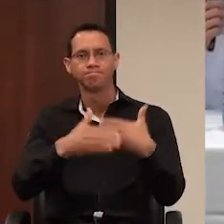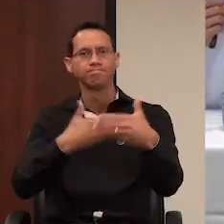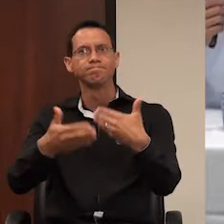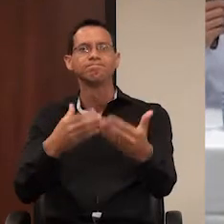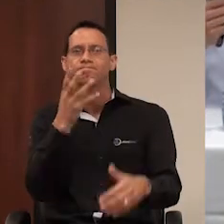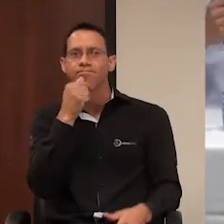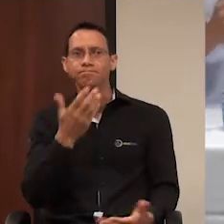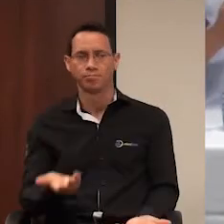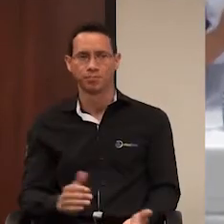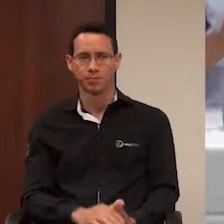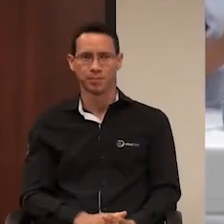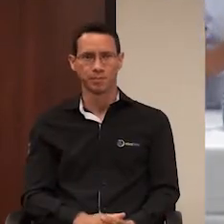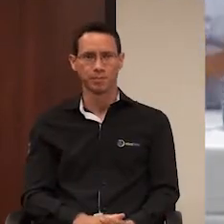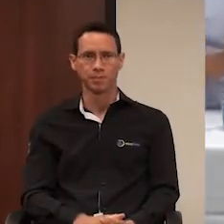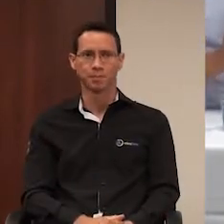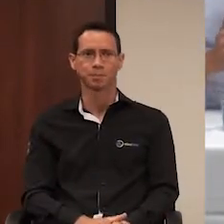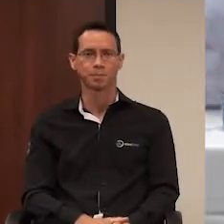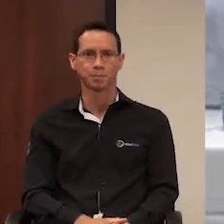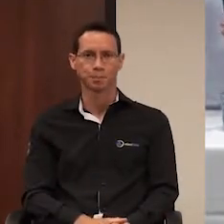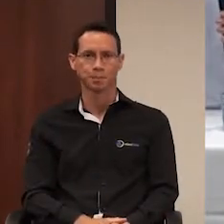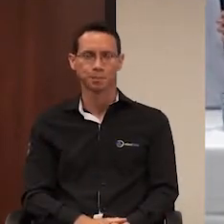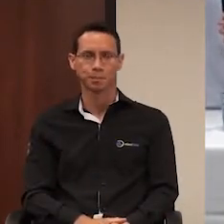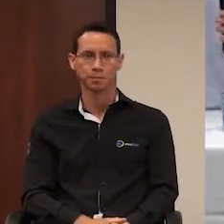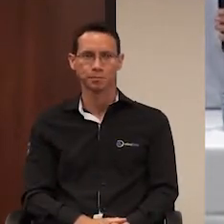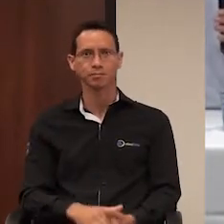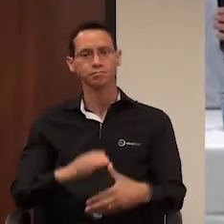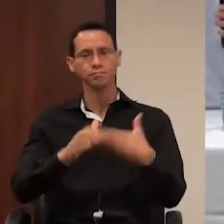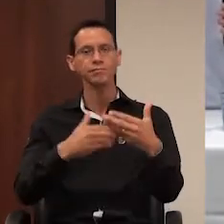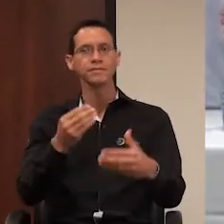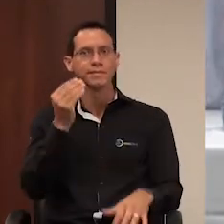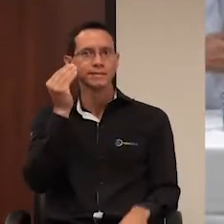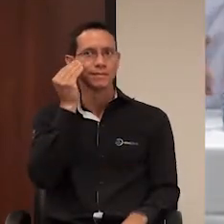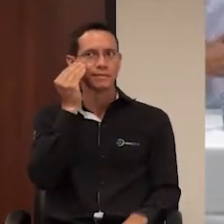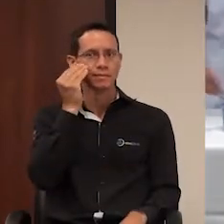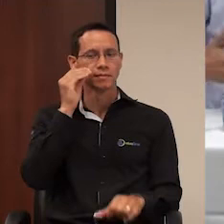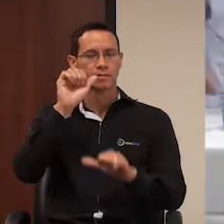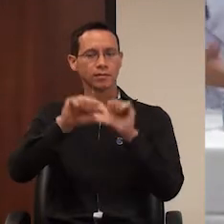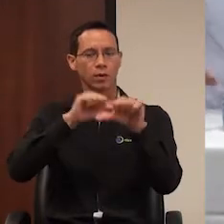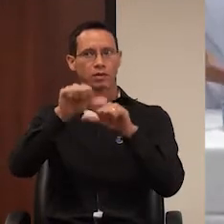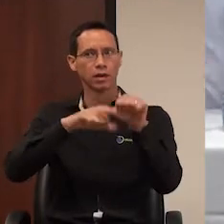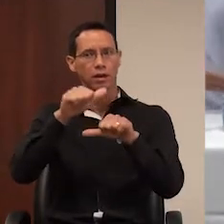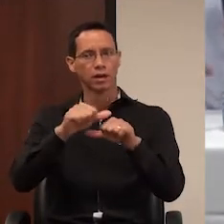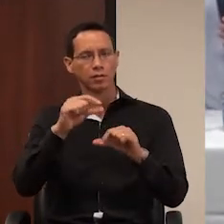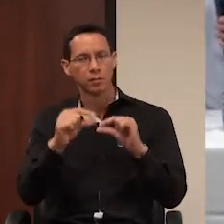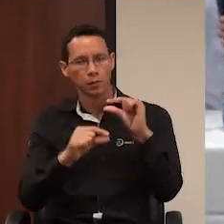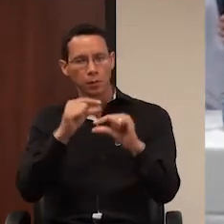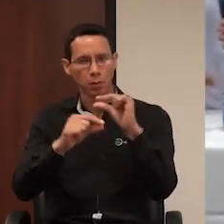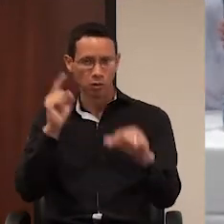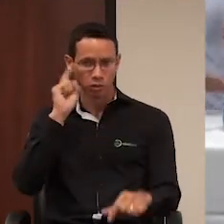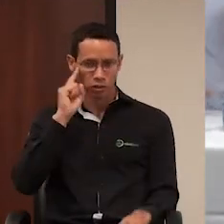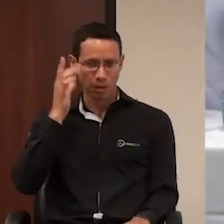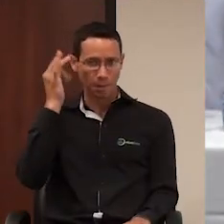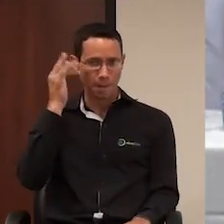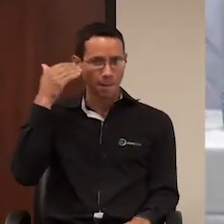E aí há uma tendência de você tentar encaixar essas alterações naquilo que já é feito ali no dia a dia, para não trazer